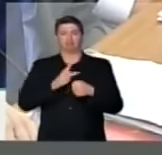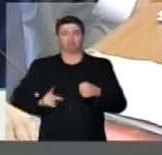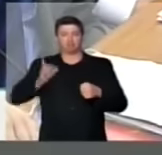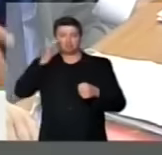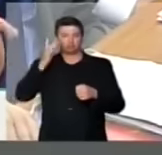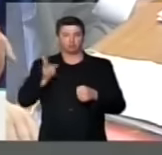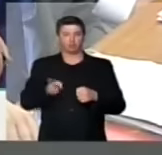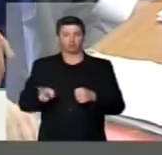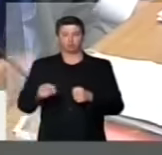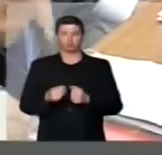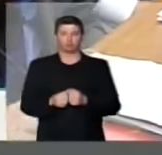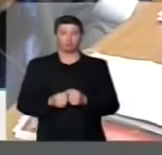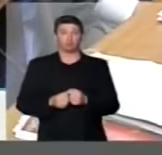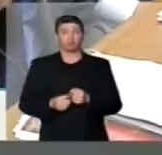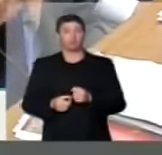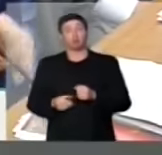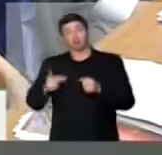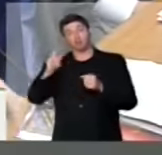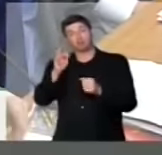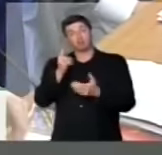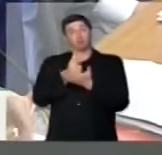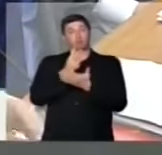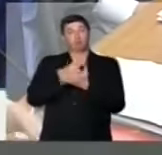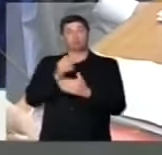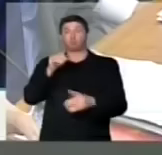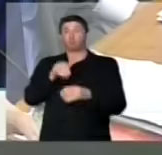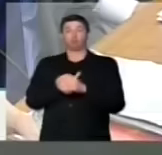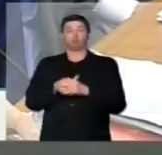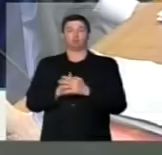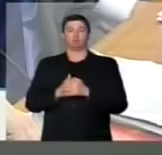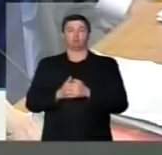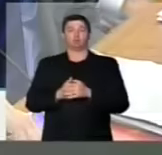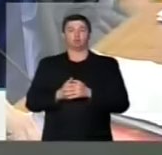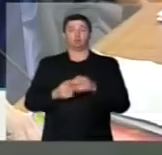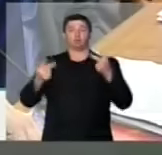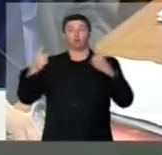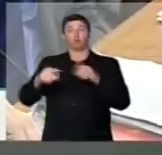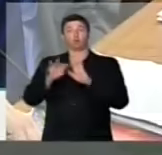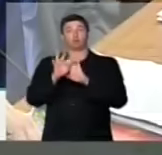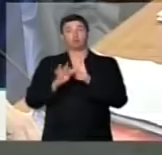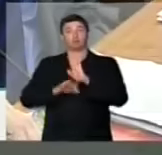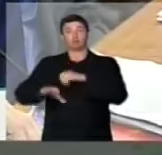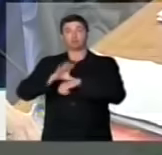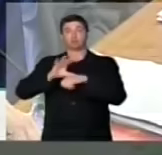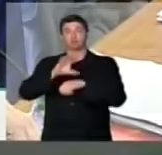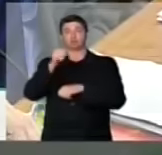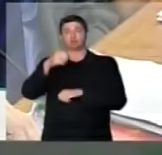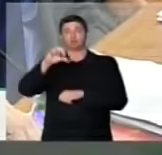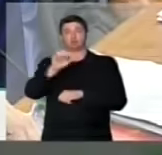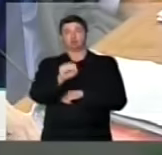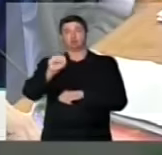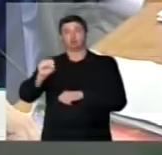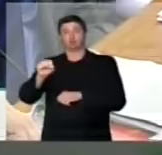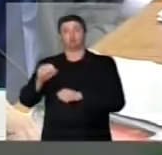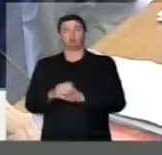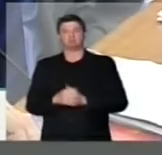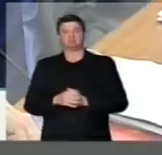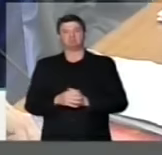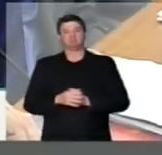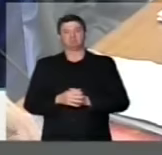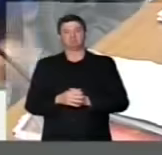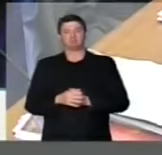presidente Dilma, é o mesmo PT que votou contra o texto da Constituição em